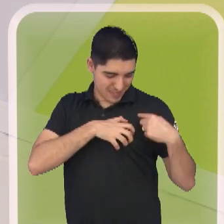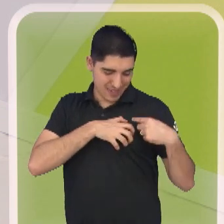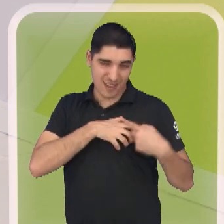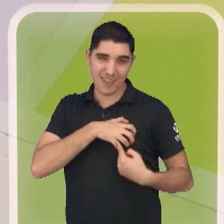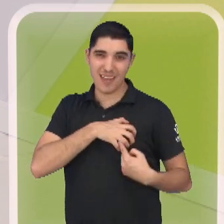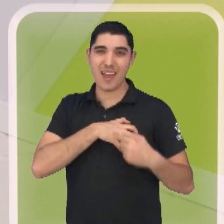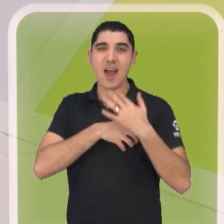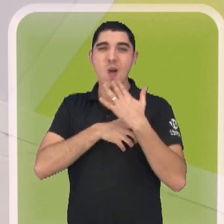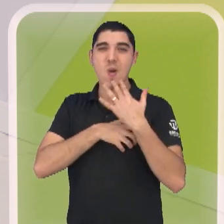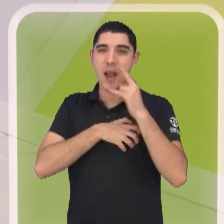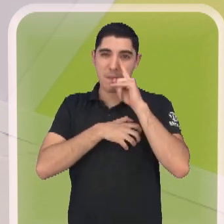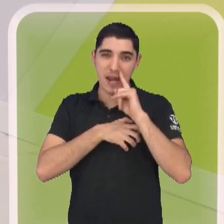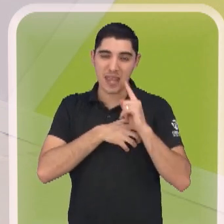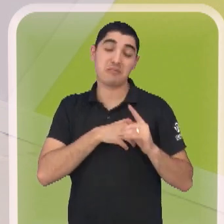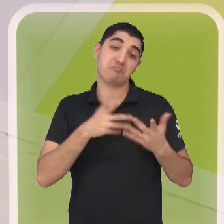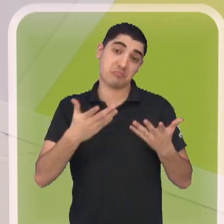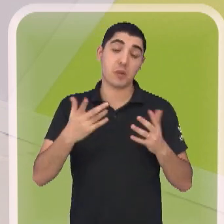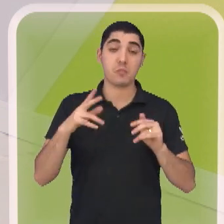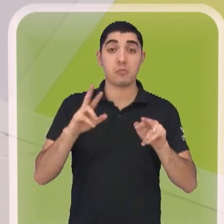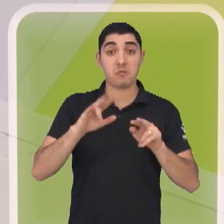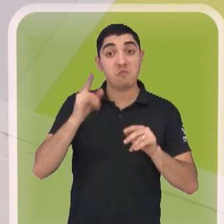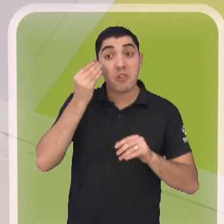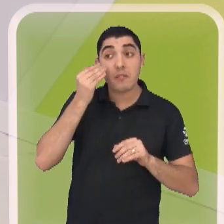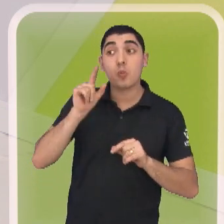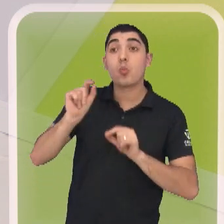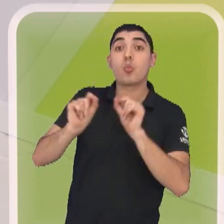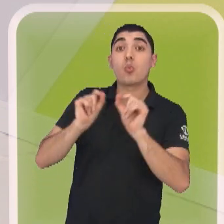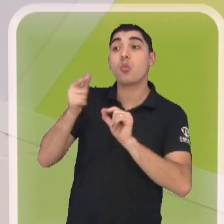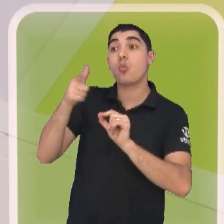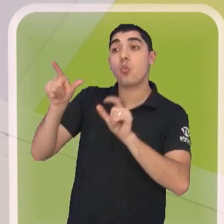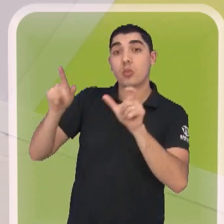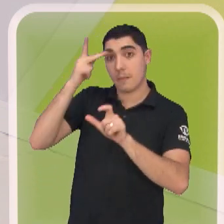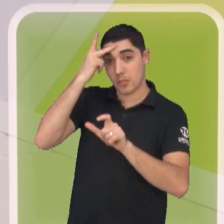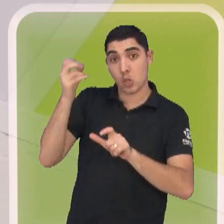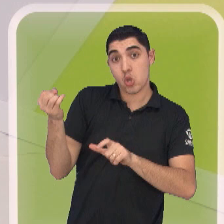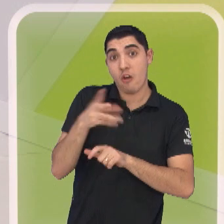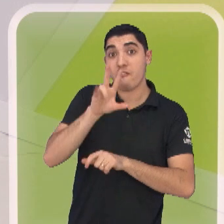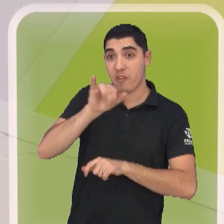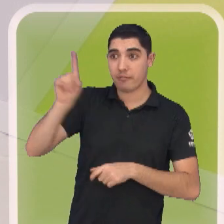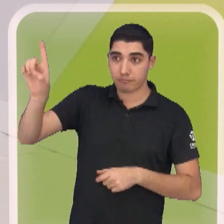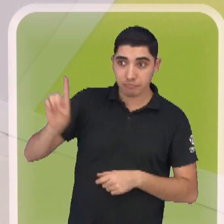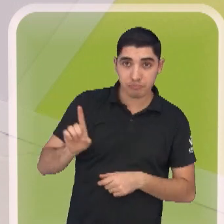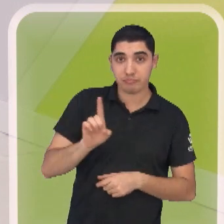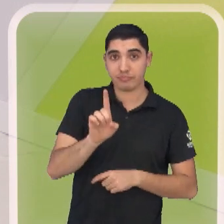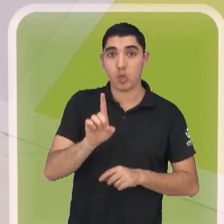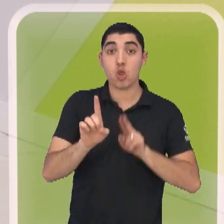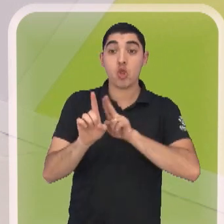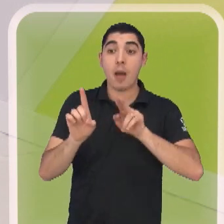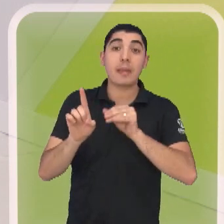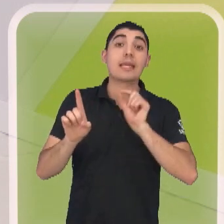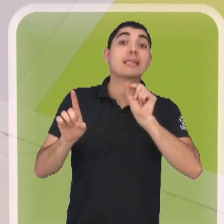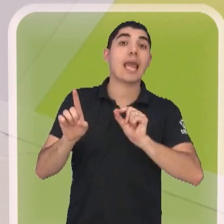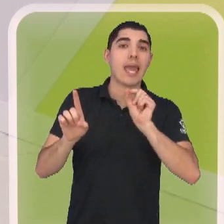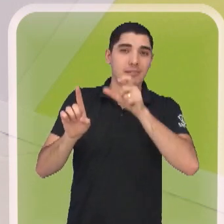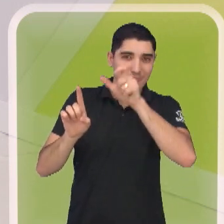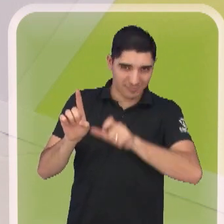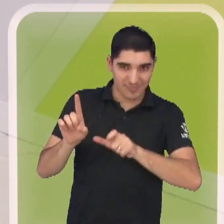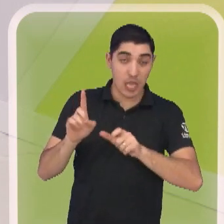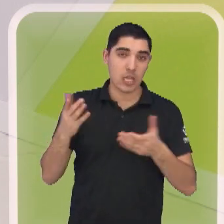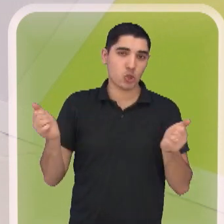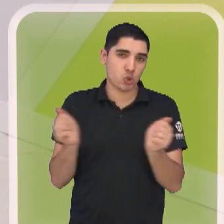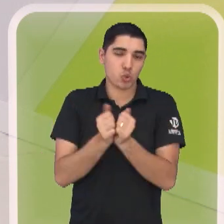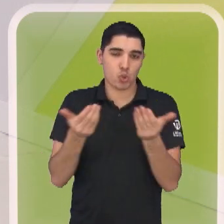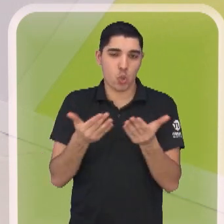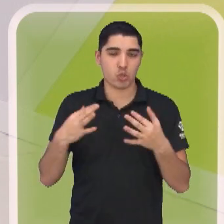serão anunciadas e aprovado que alguns outros nomes devem aparecer no nesta apresentação da camisa oficial